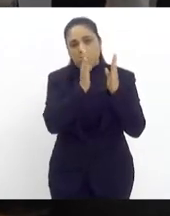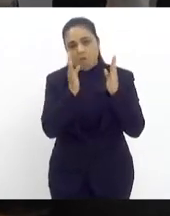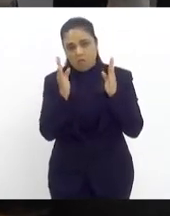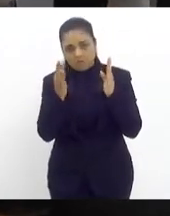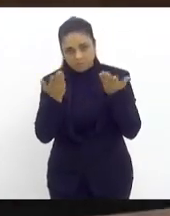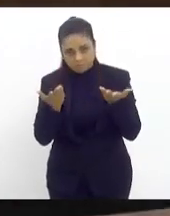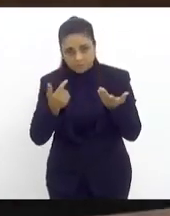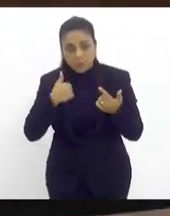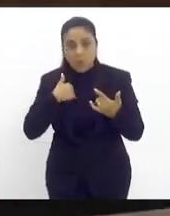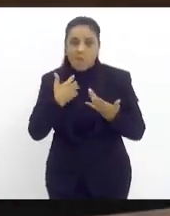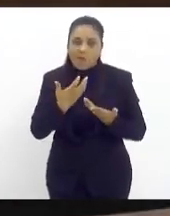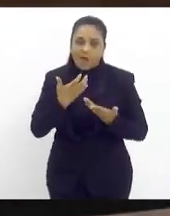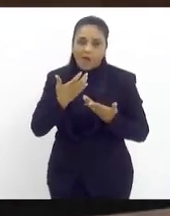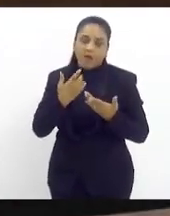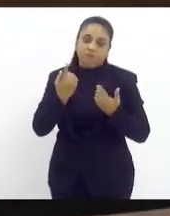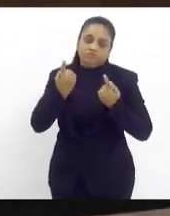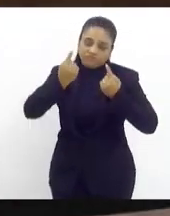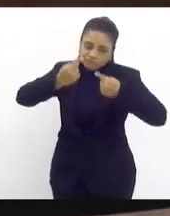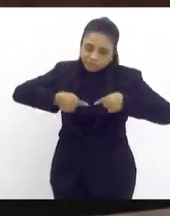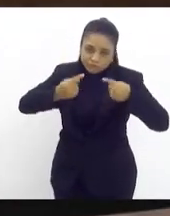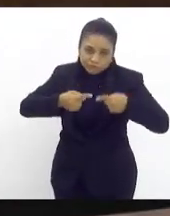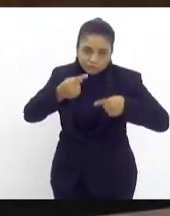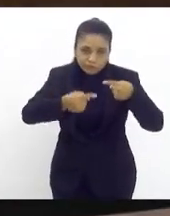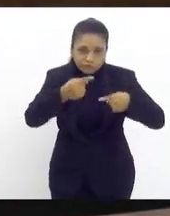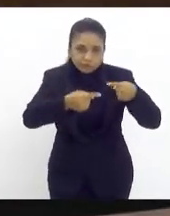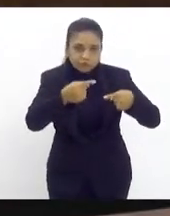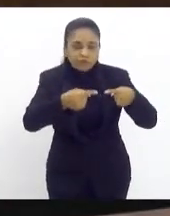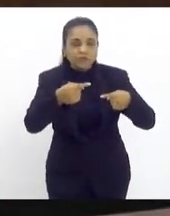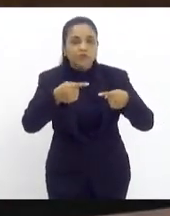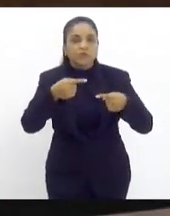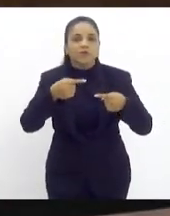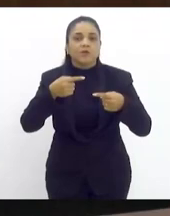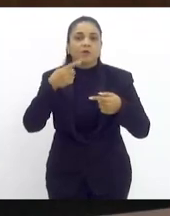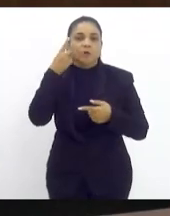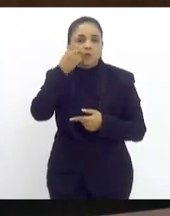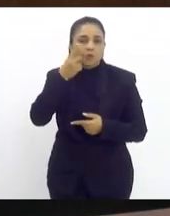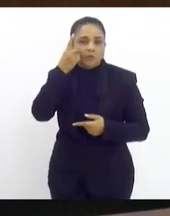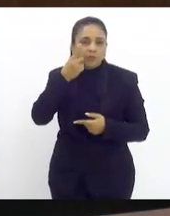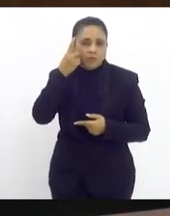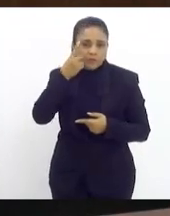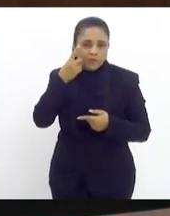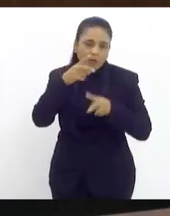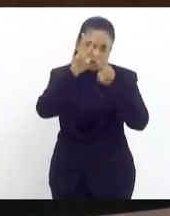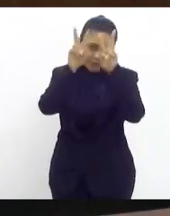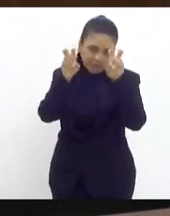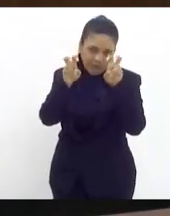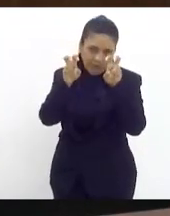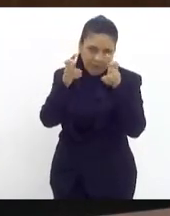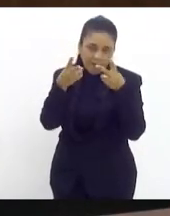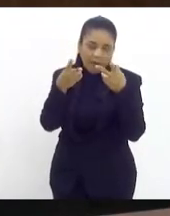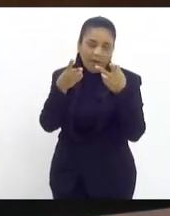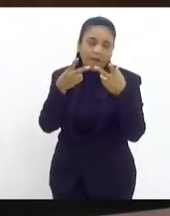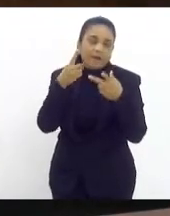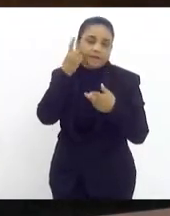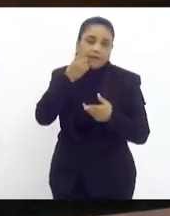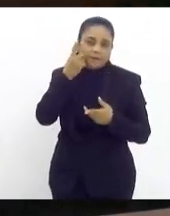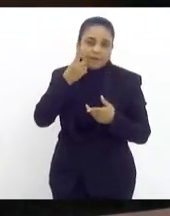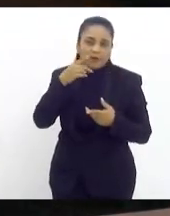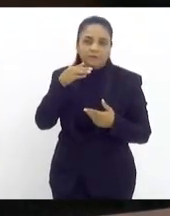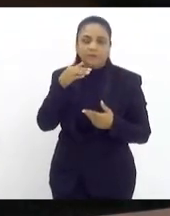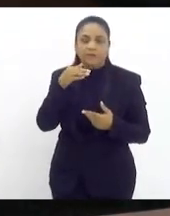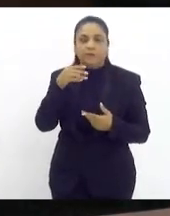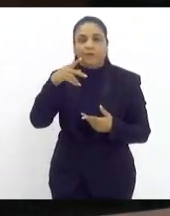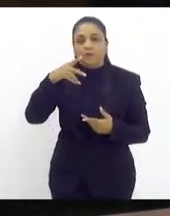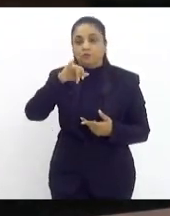eu quero voltar a discutir a matéria do deputado Professor Josemar mas antes disso me filiu a discussão levantada